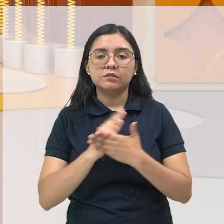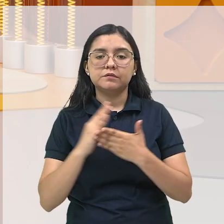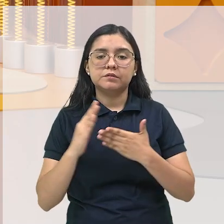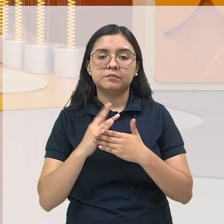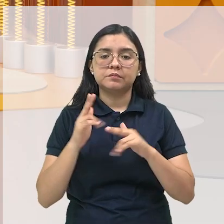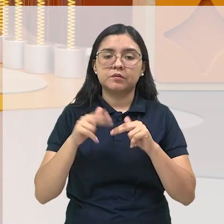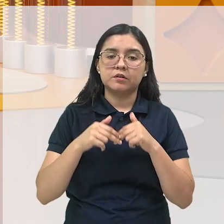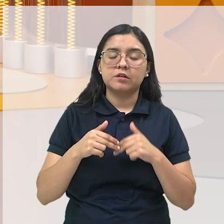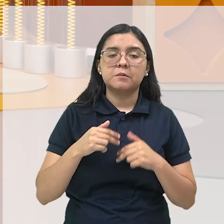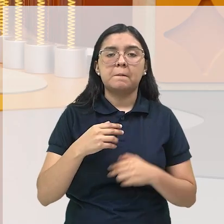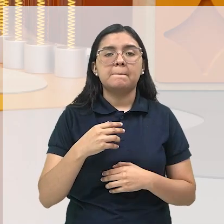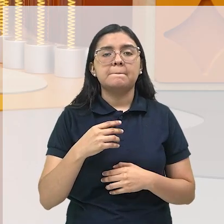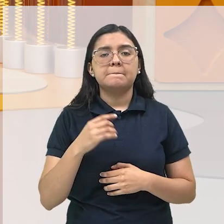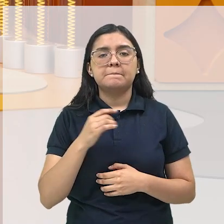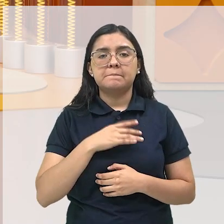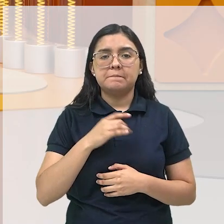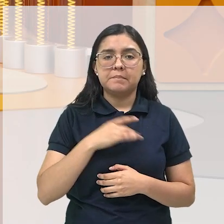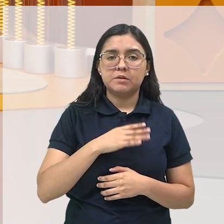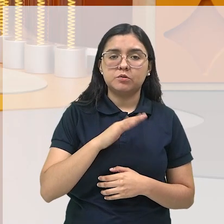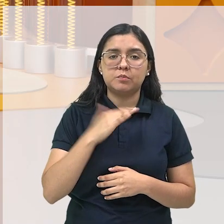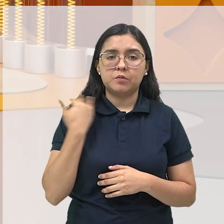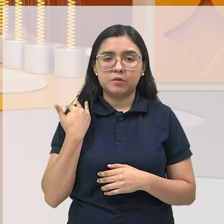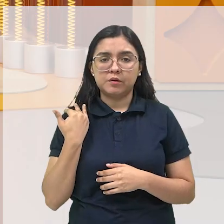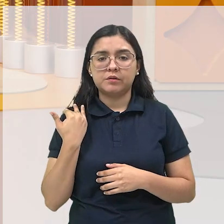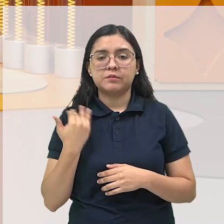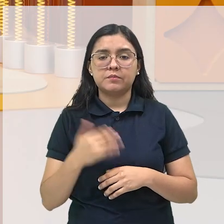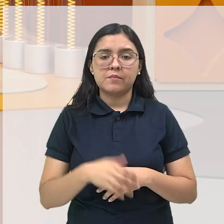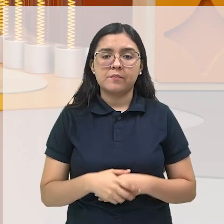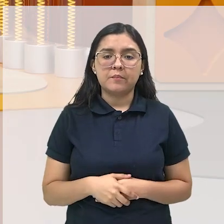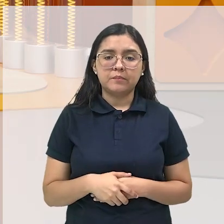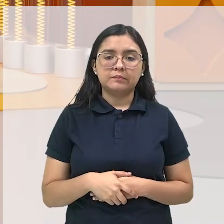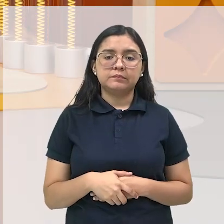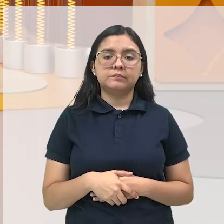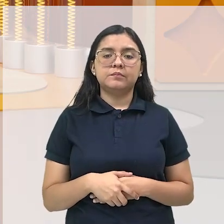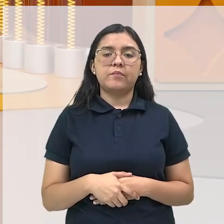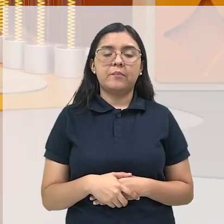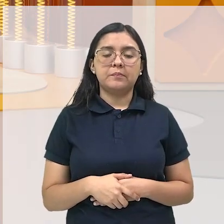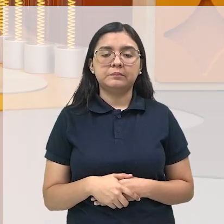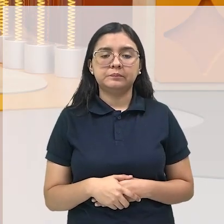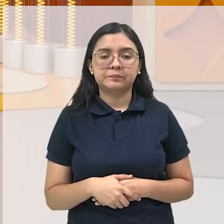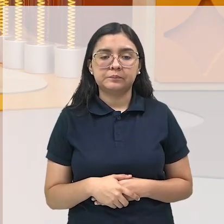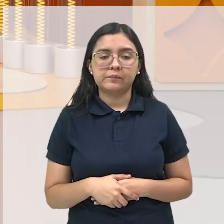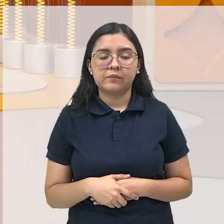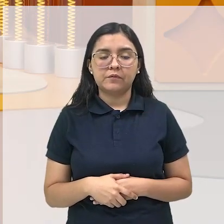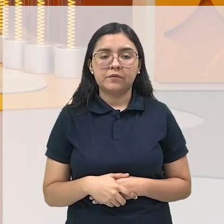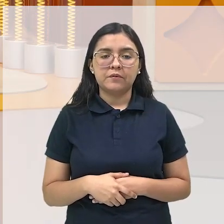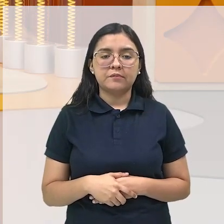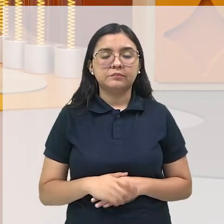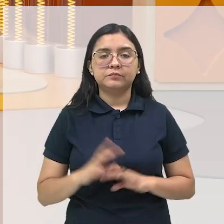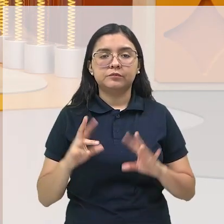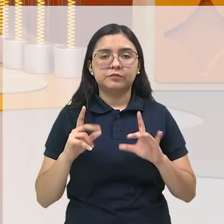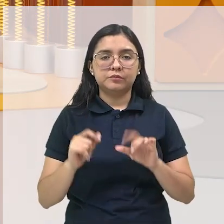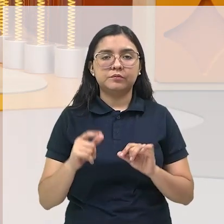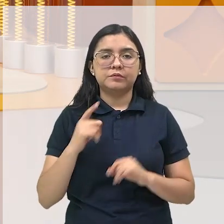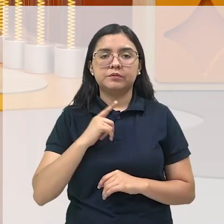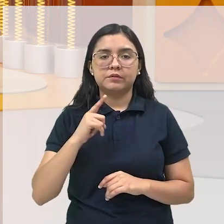de medo de morrer, o medo da morte é um medo que, né, pega todo mundo, né? Todo mundo